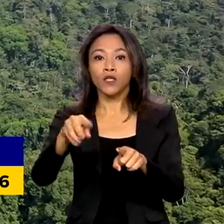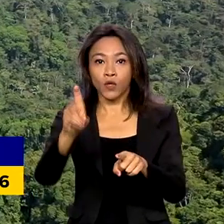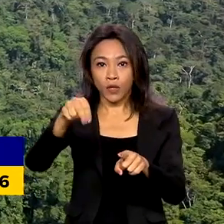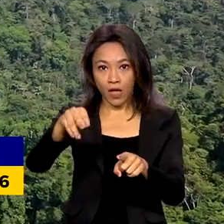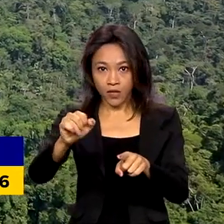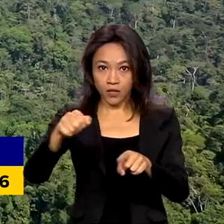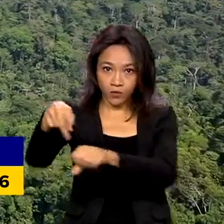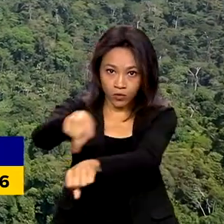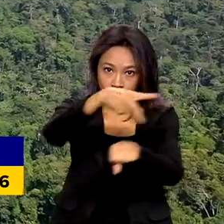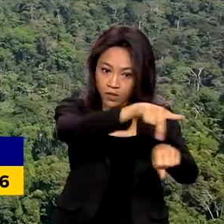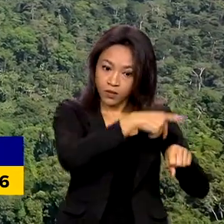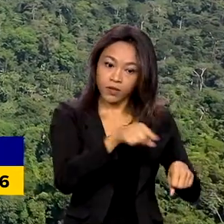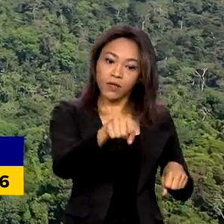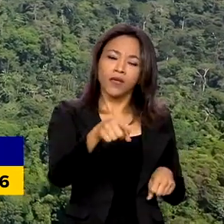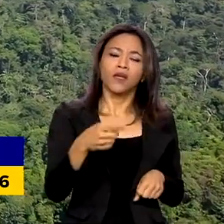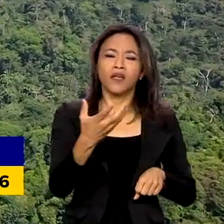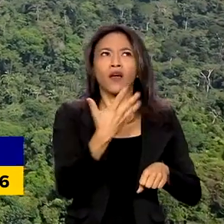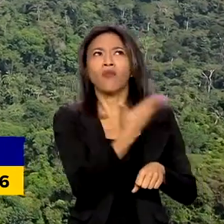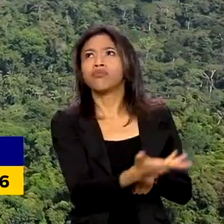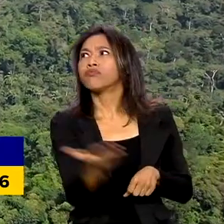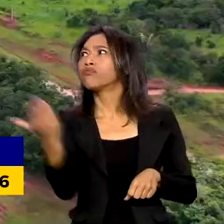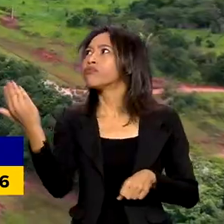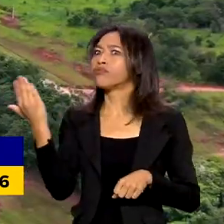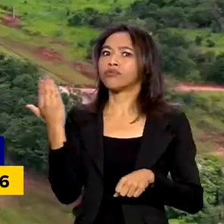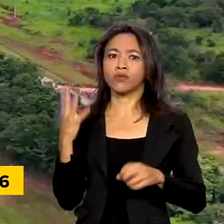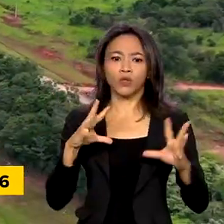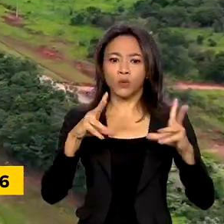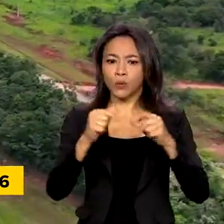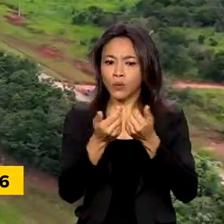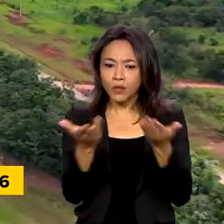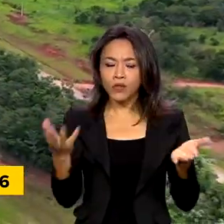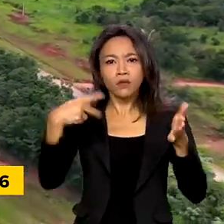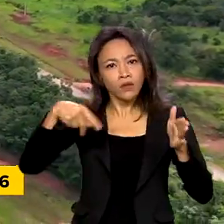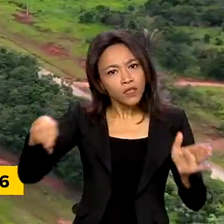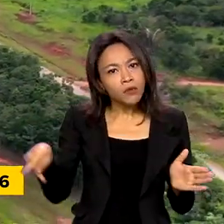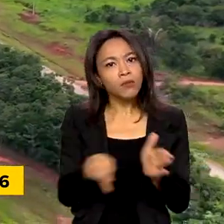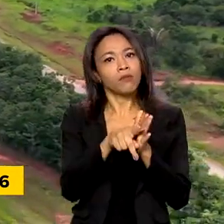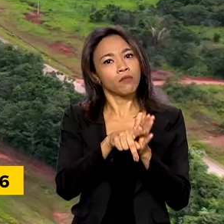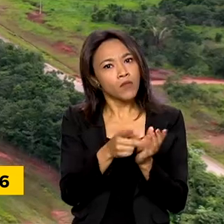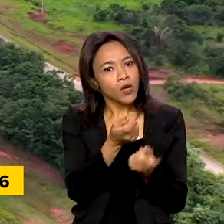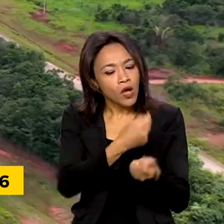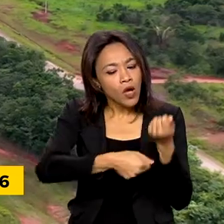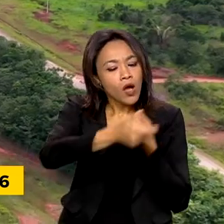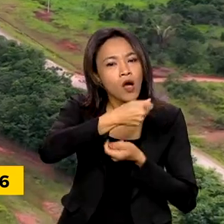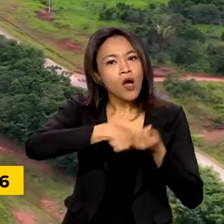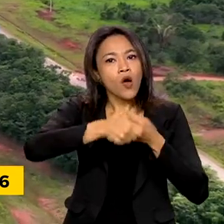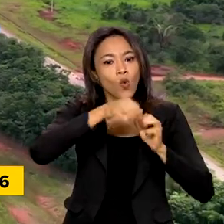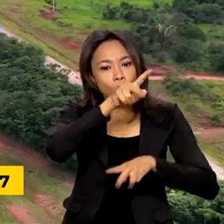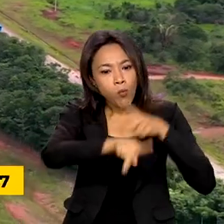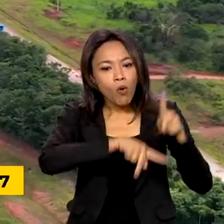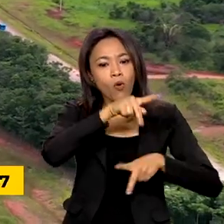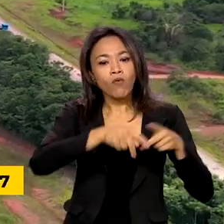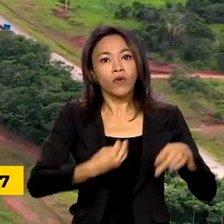os presidentes querem que a biodiversidade se converta também em um patrimônio econômico para o povo que vive nessas regiões.